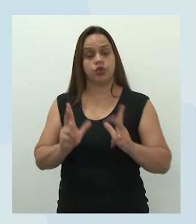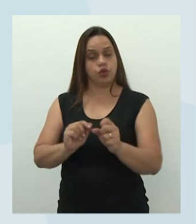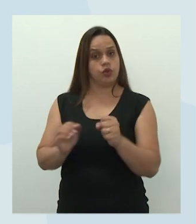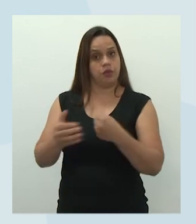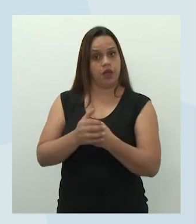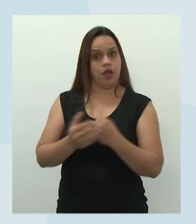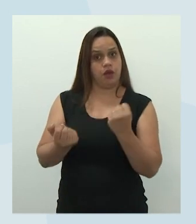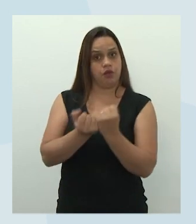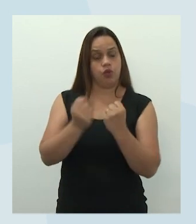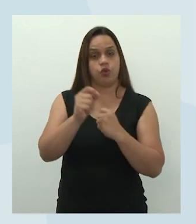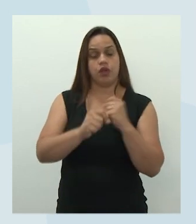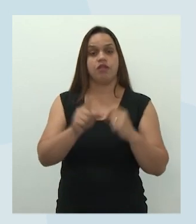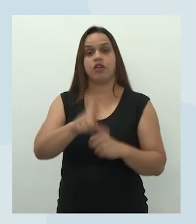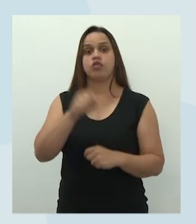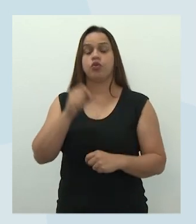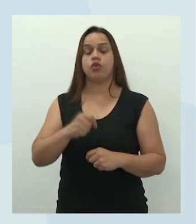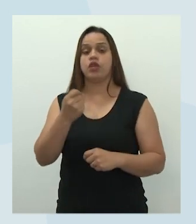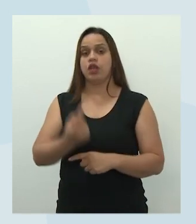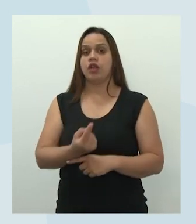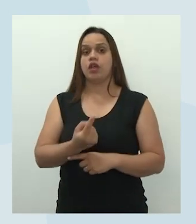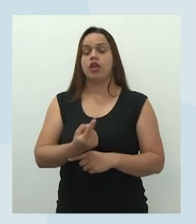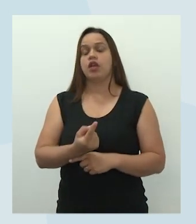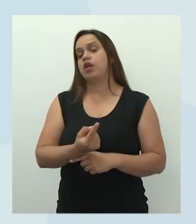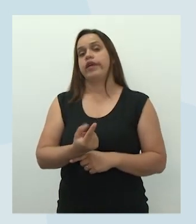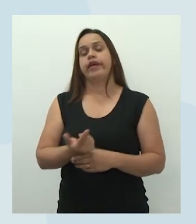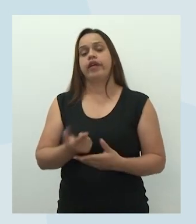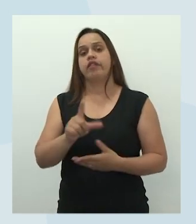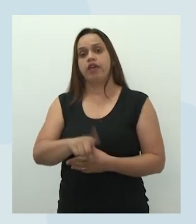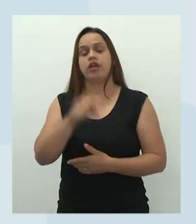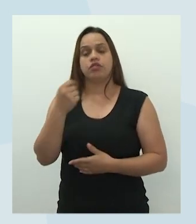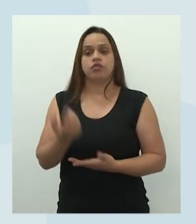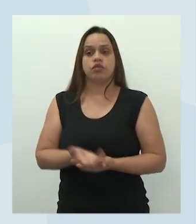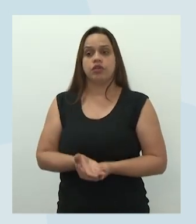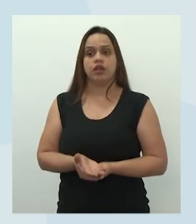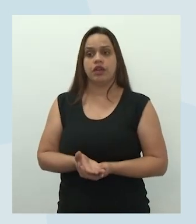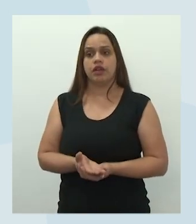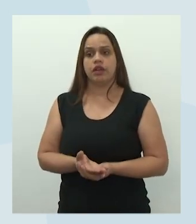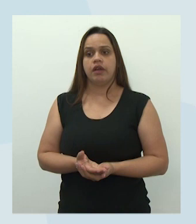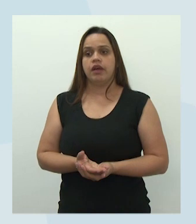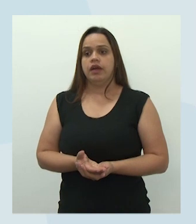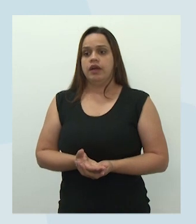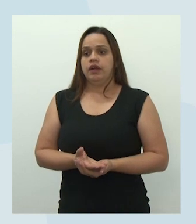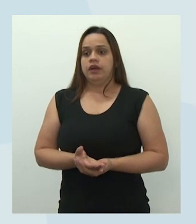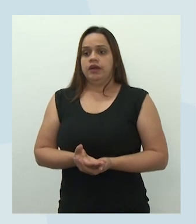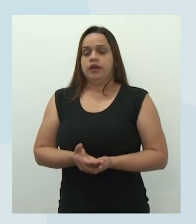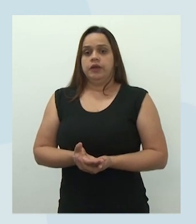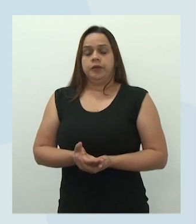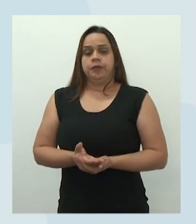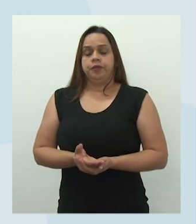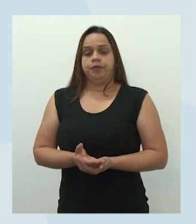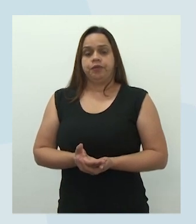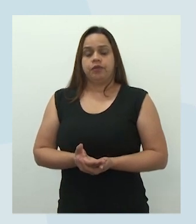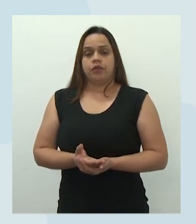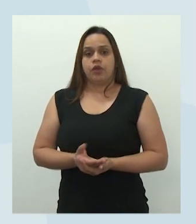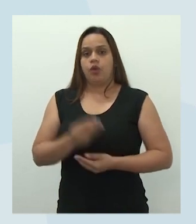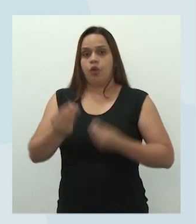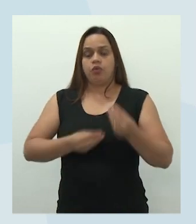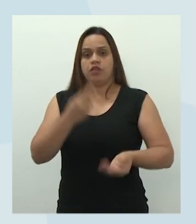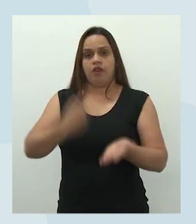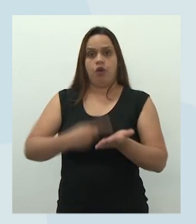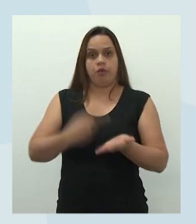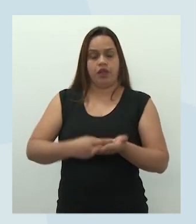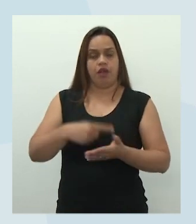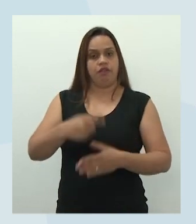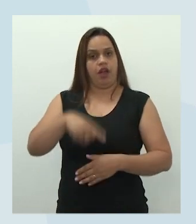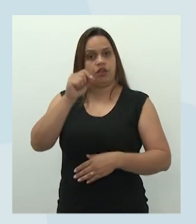você vai escolher, eleger, seja, sei lá por qual sistema, um líder,